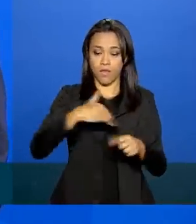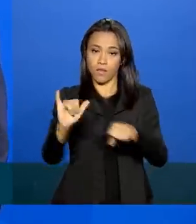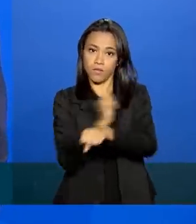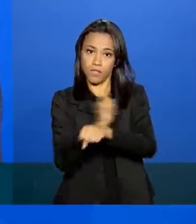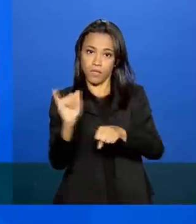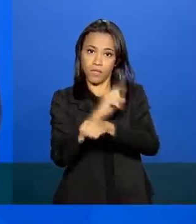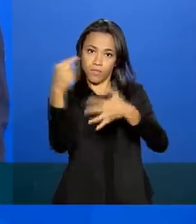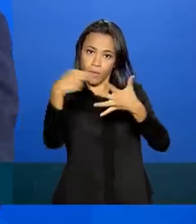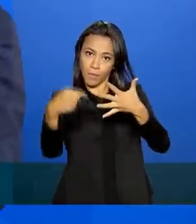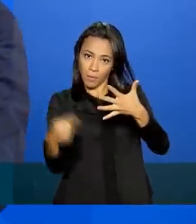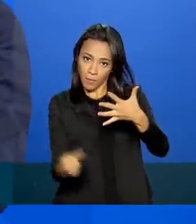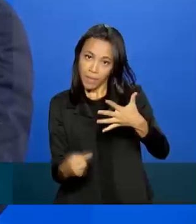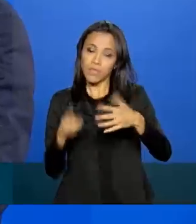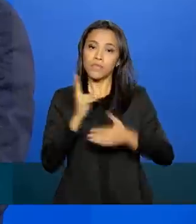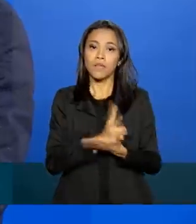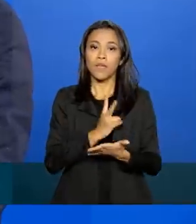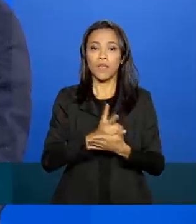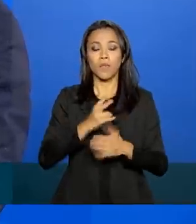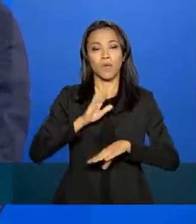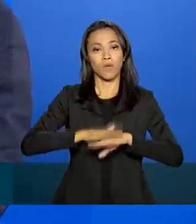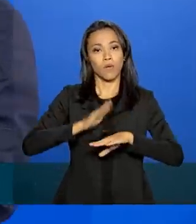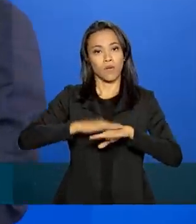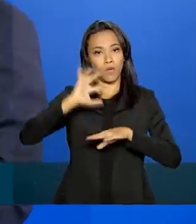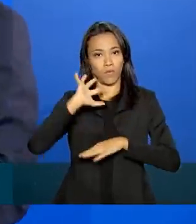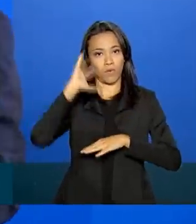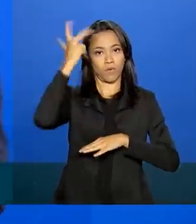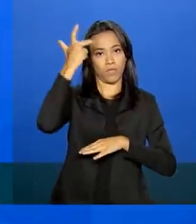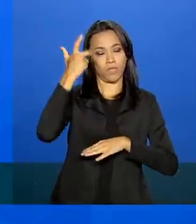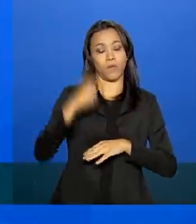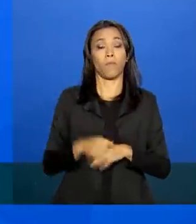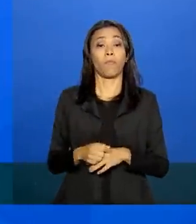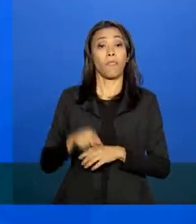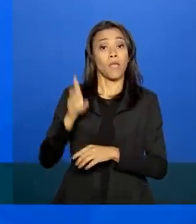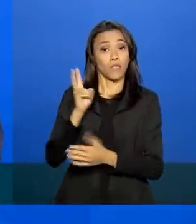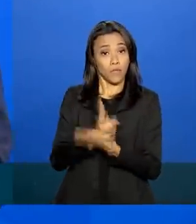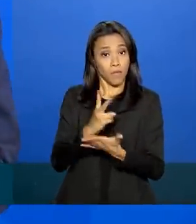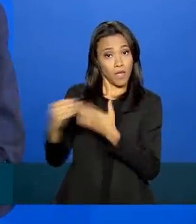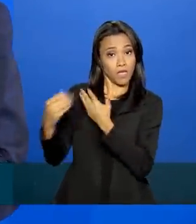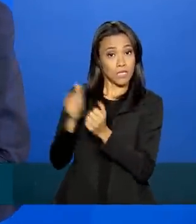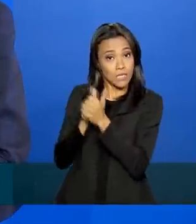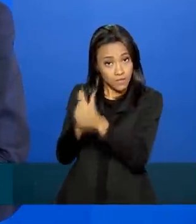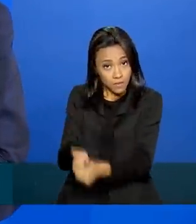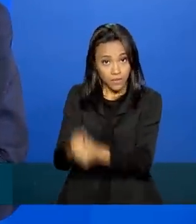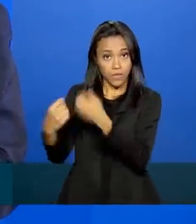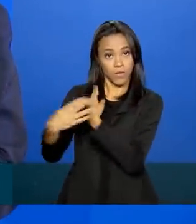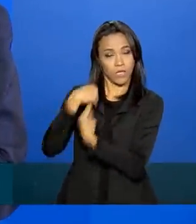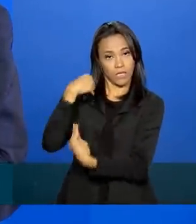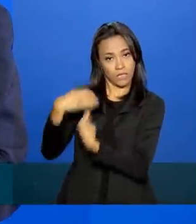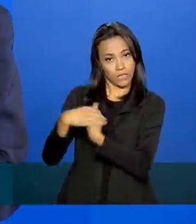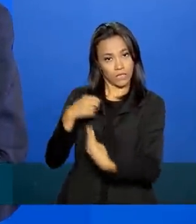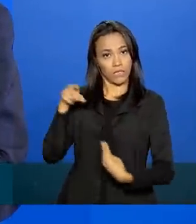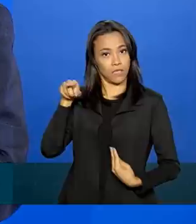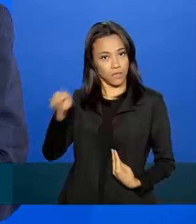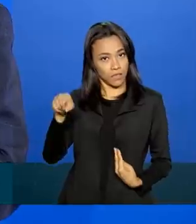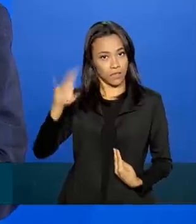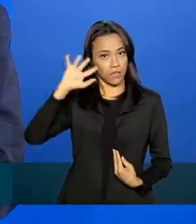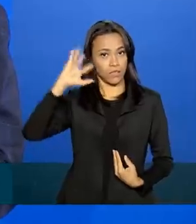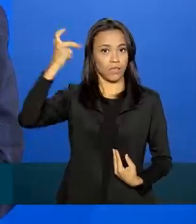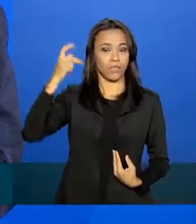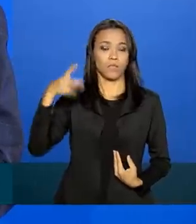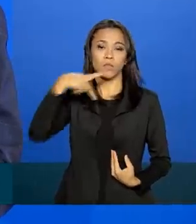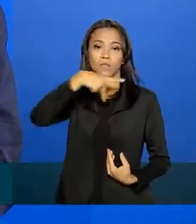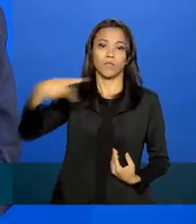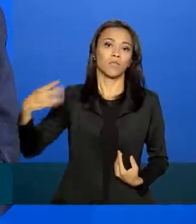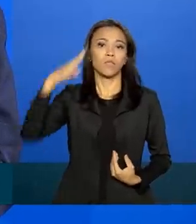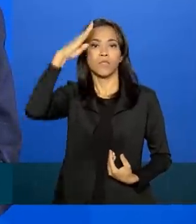por determinação do presidente bolsonaro temos procurado nos inteirar sobre os principais temas